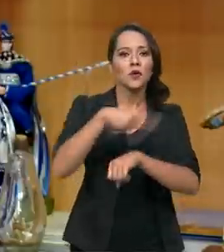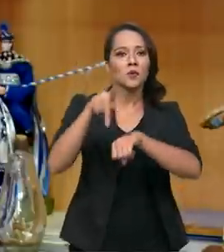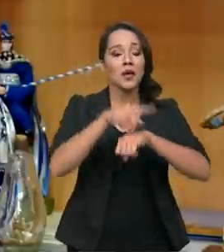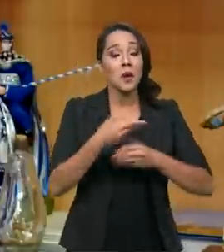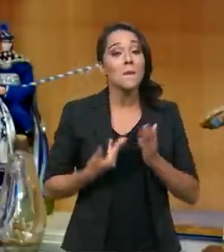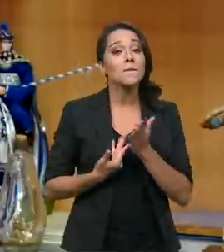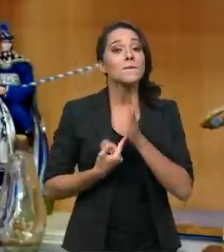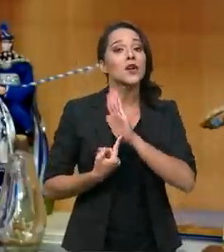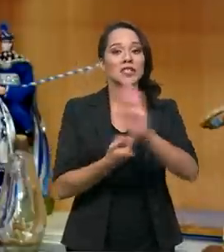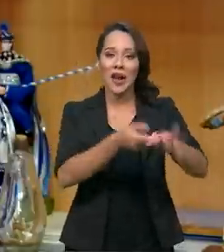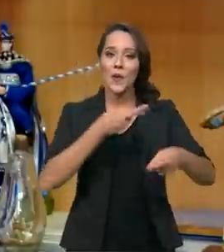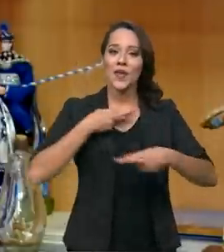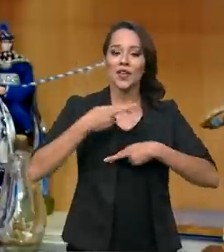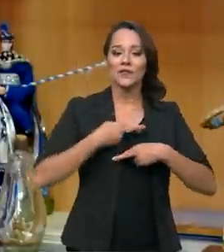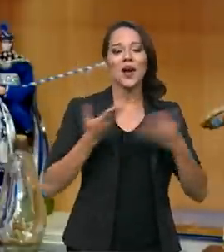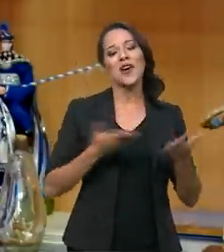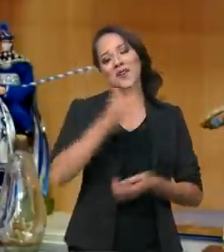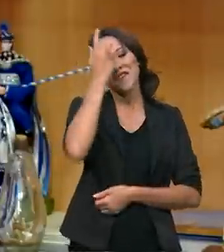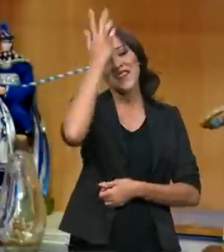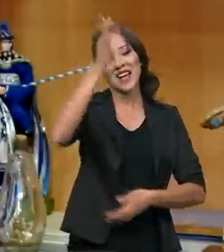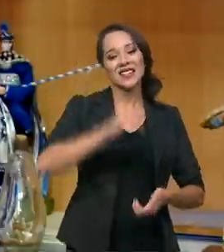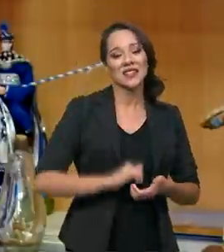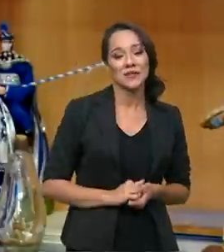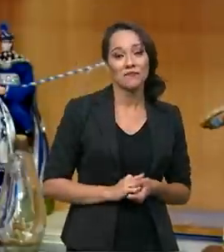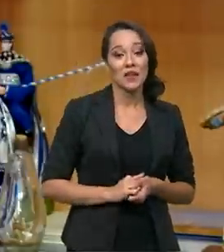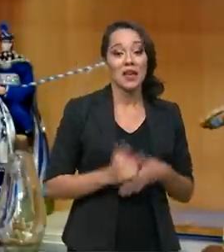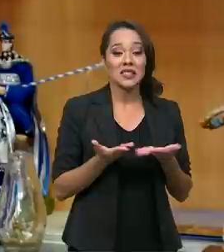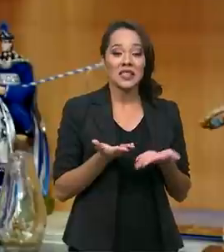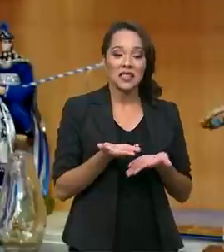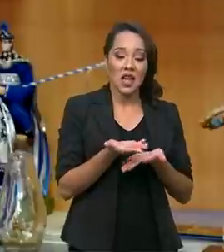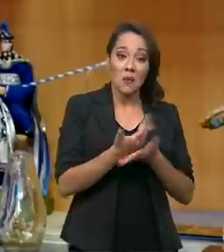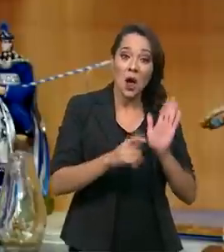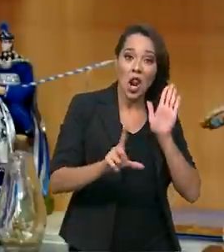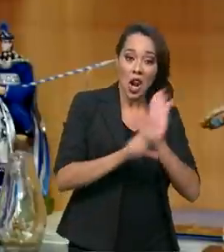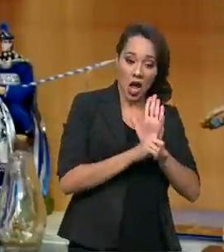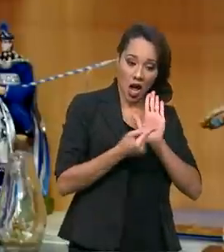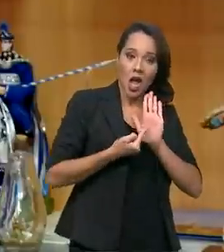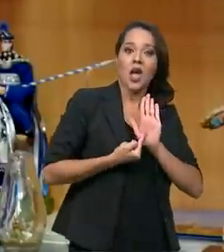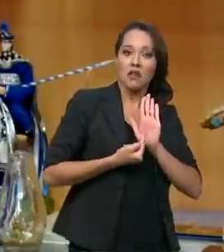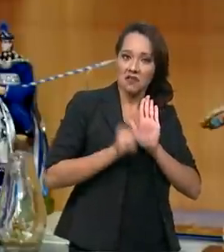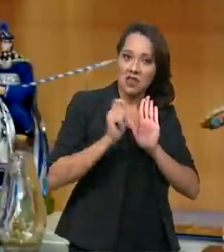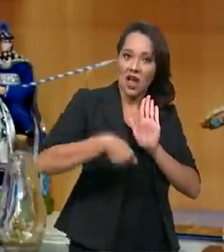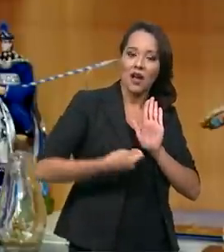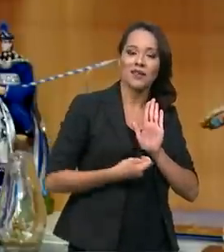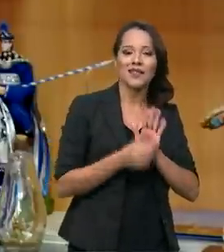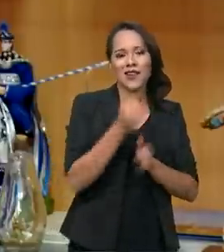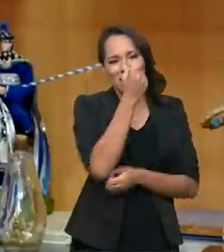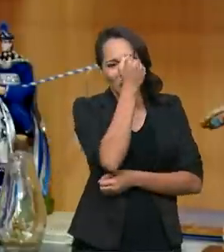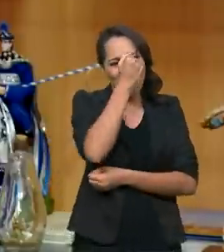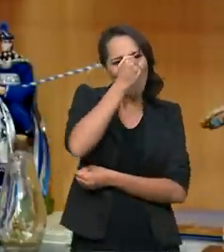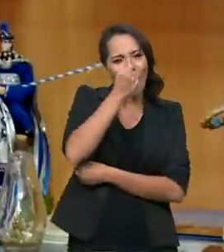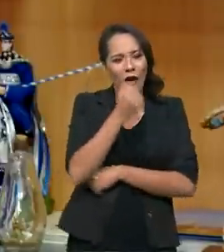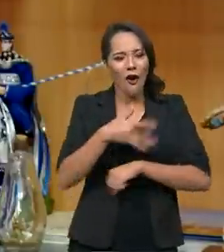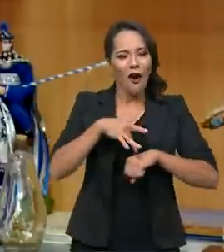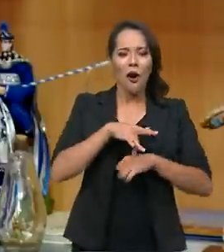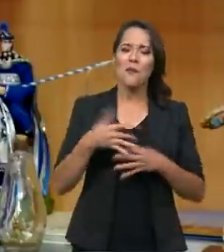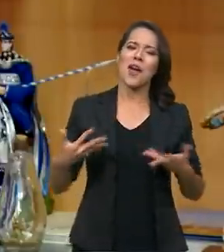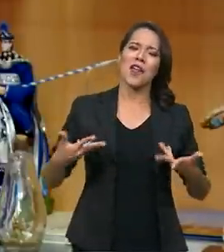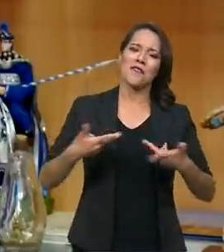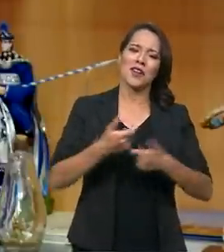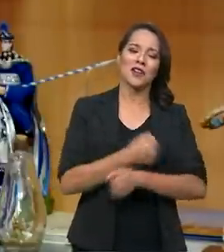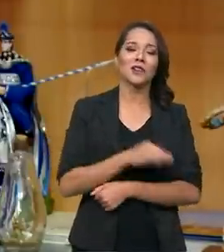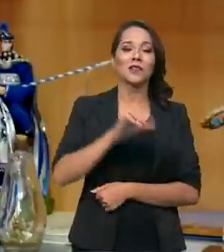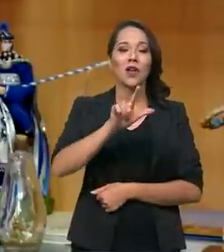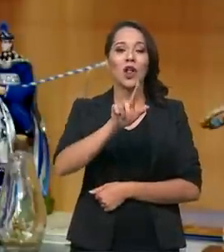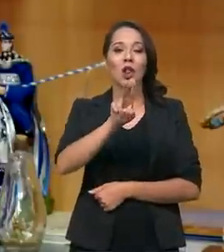nosso rito ficou mais fácil agora ficou com a base legal entendeu e o Forró é maravilhoso Luiz Gonzaga